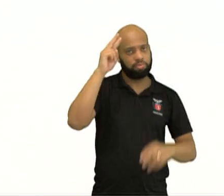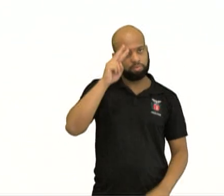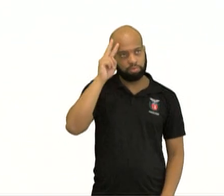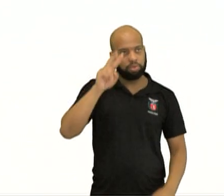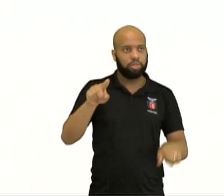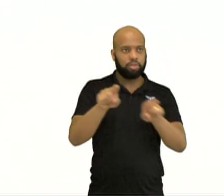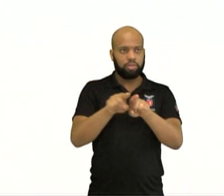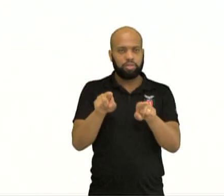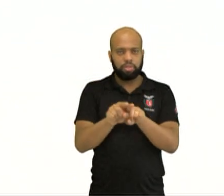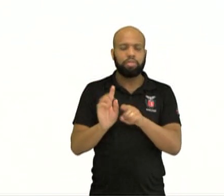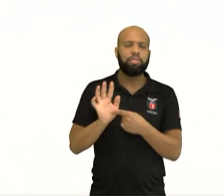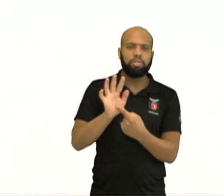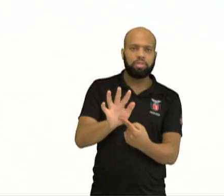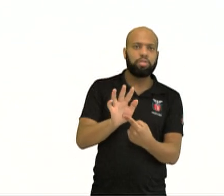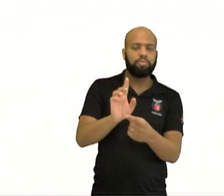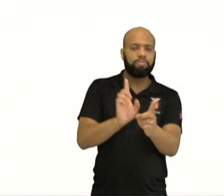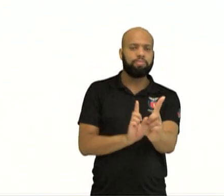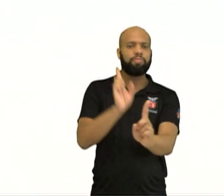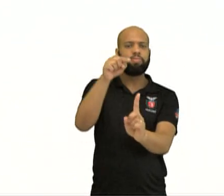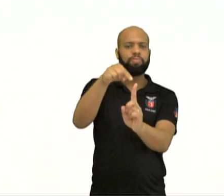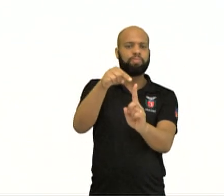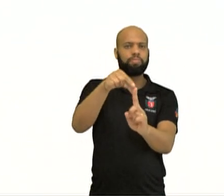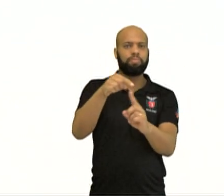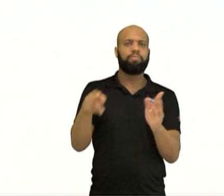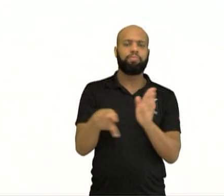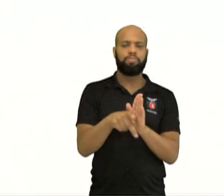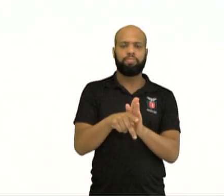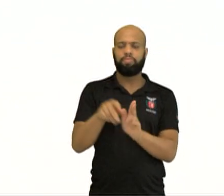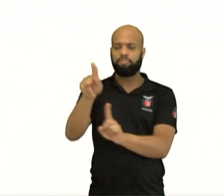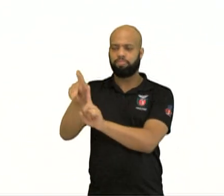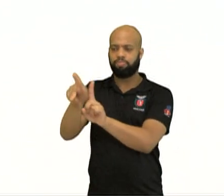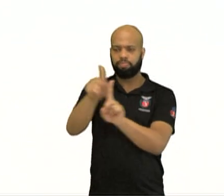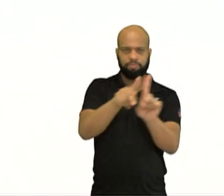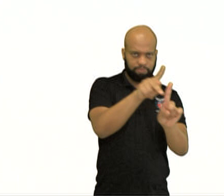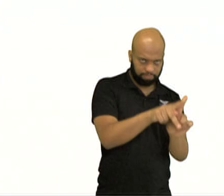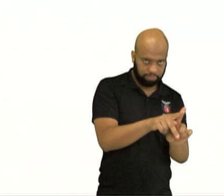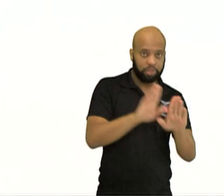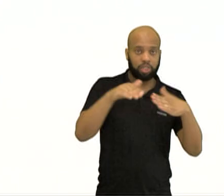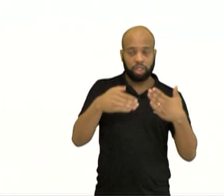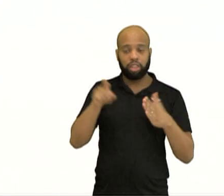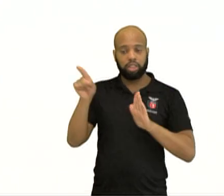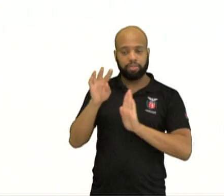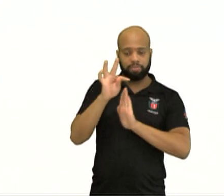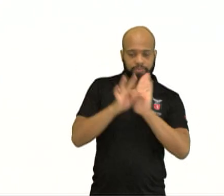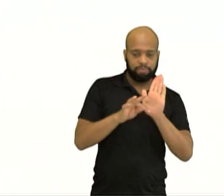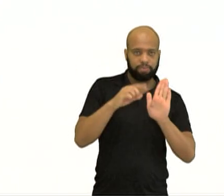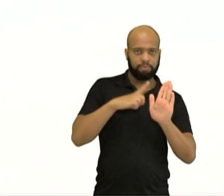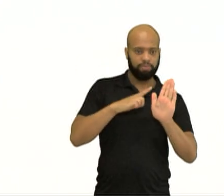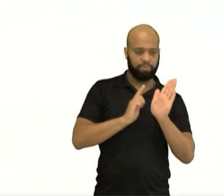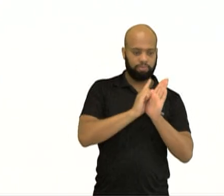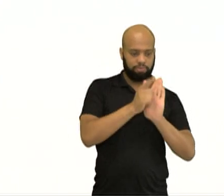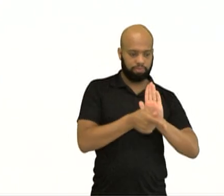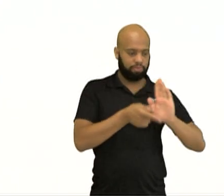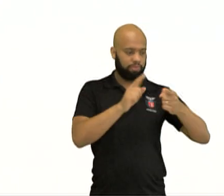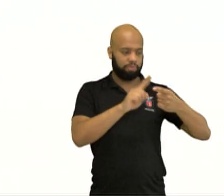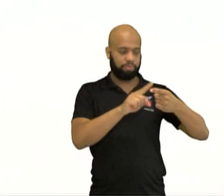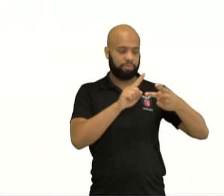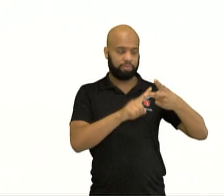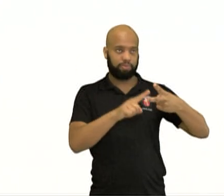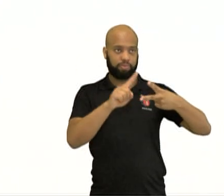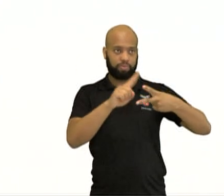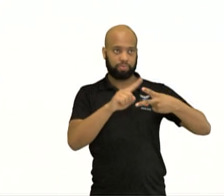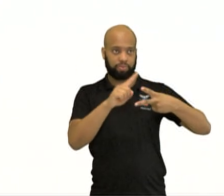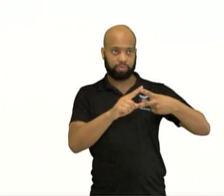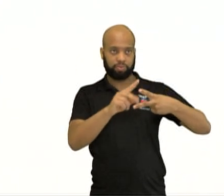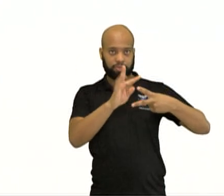e até as intenções para as personagens. Ele se divide em 2 gêneros, tragédia